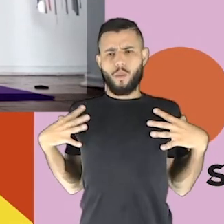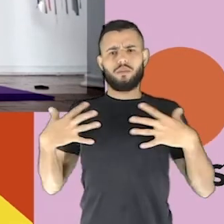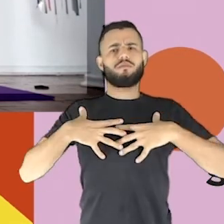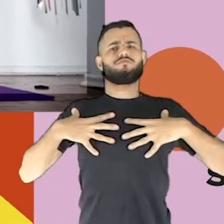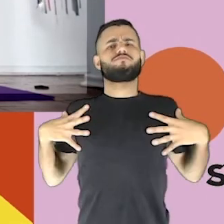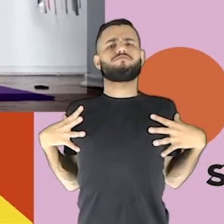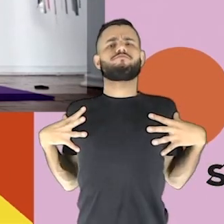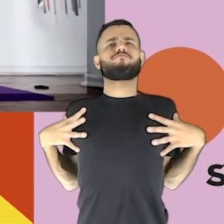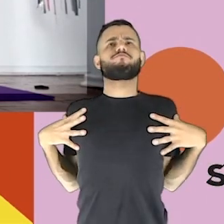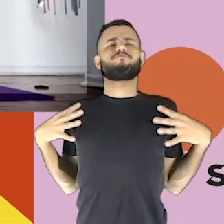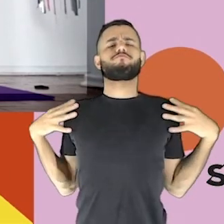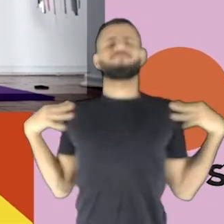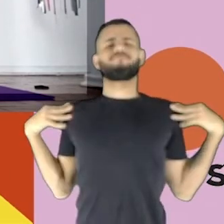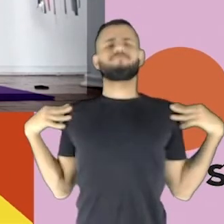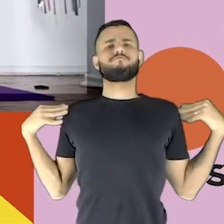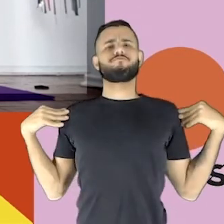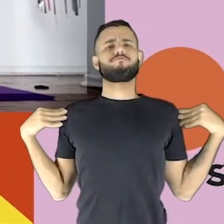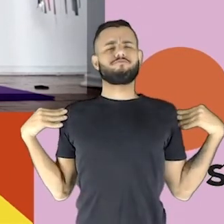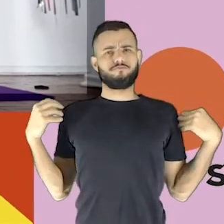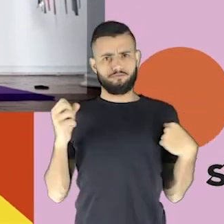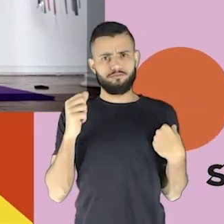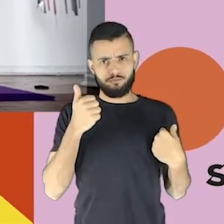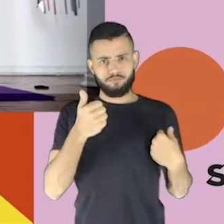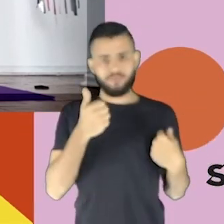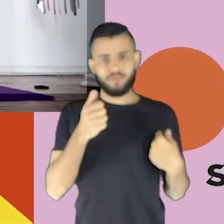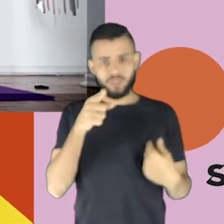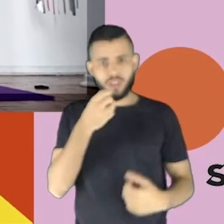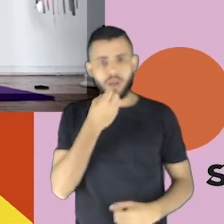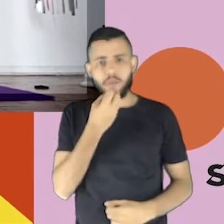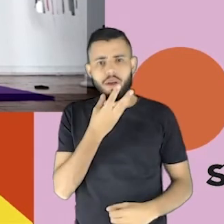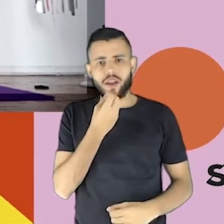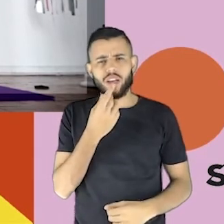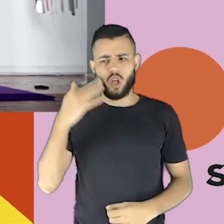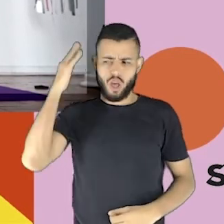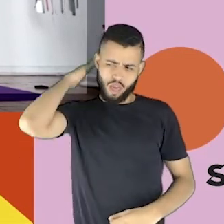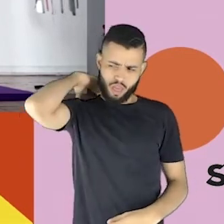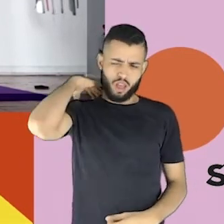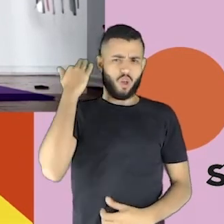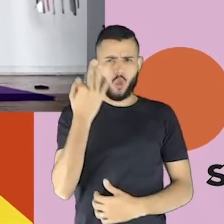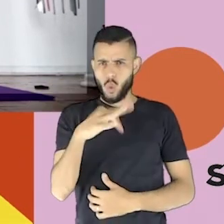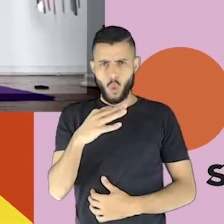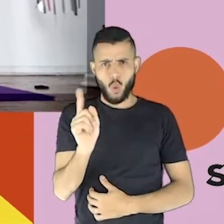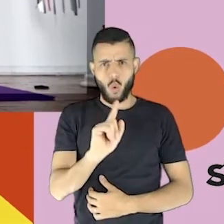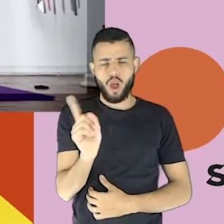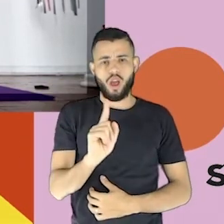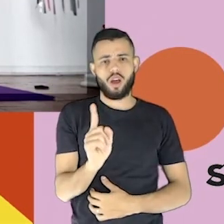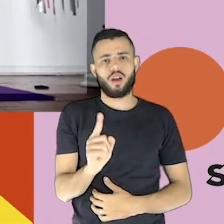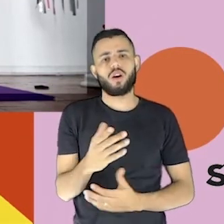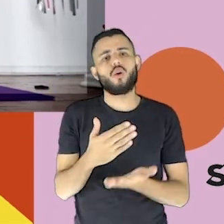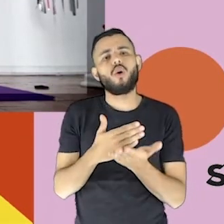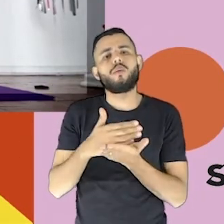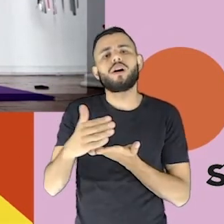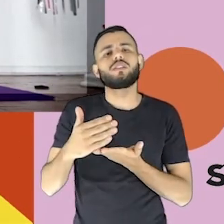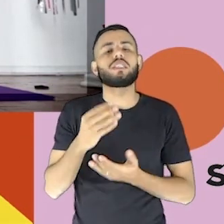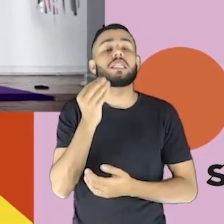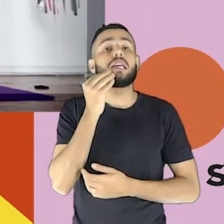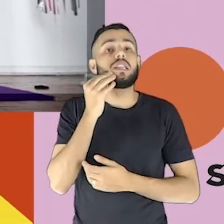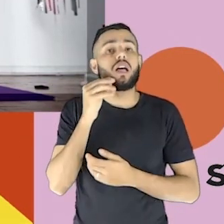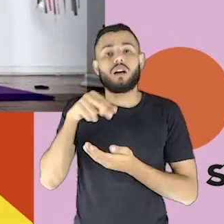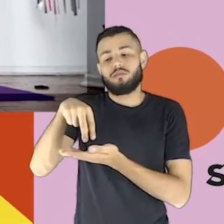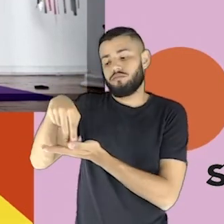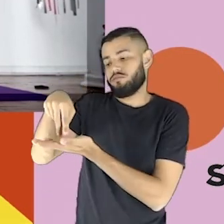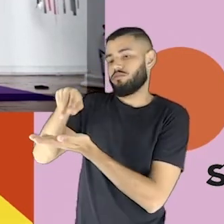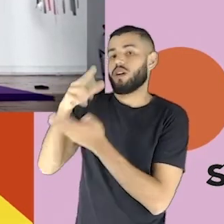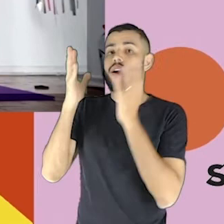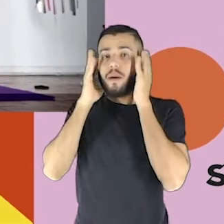peito, se for tudo bem pra você e a sua lombar não doer, começa a levar a sua cabeça